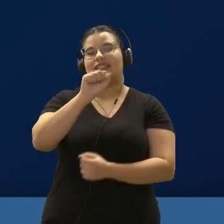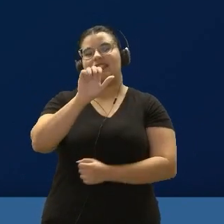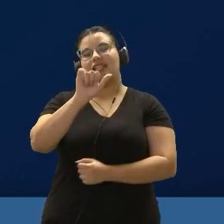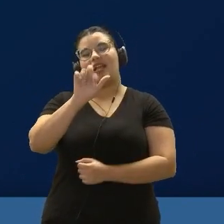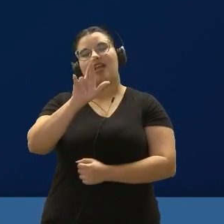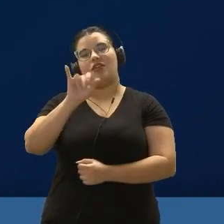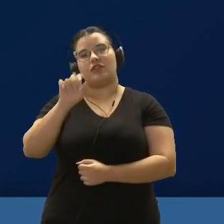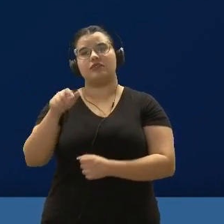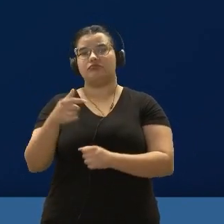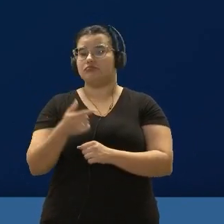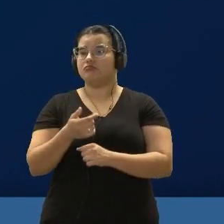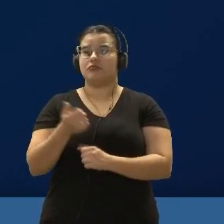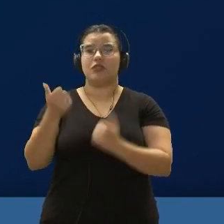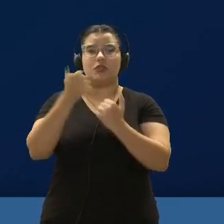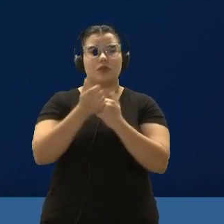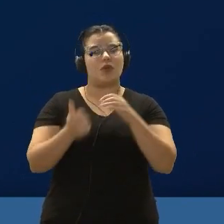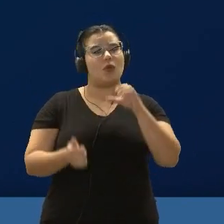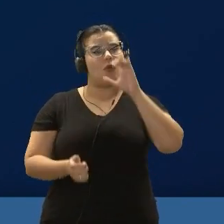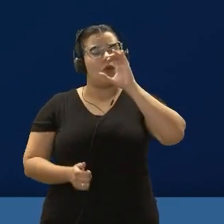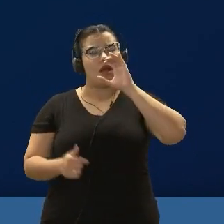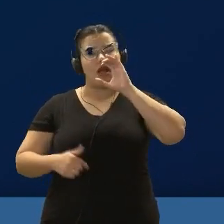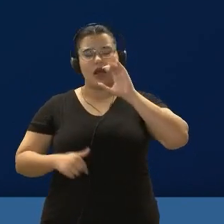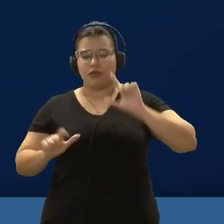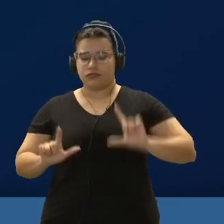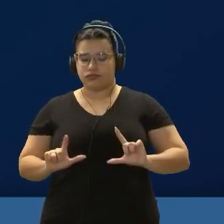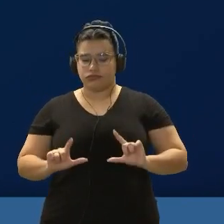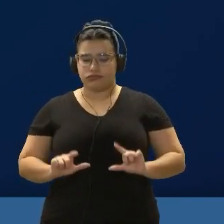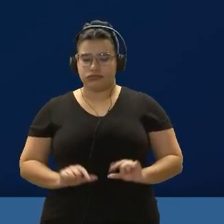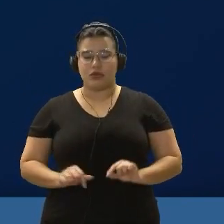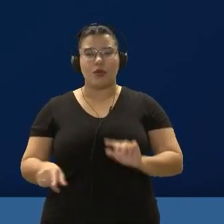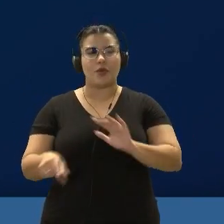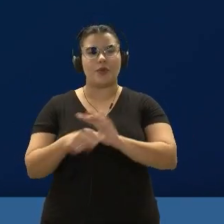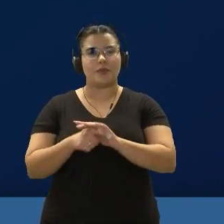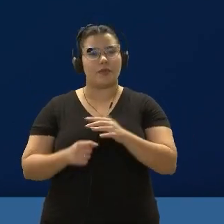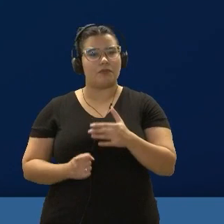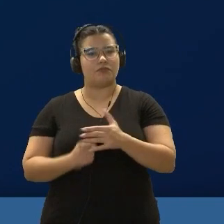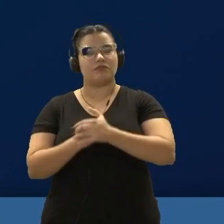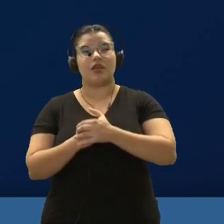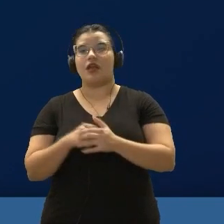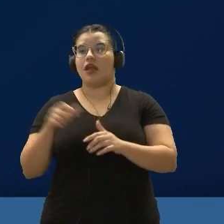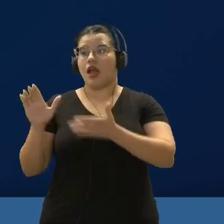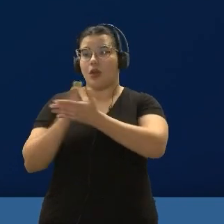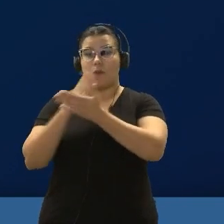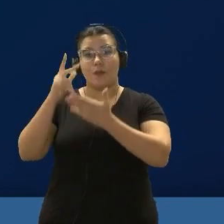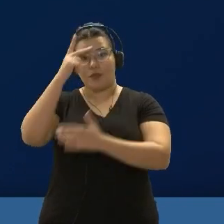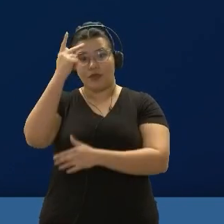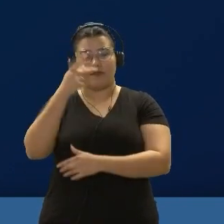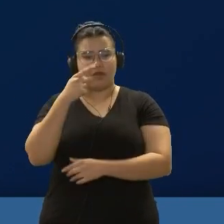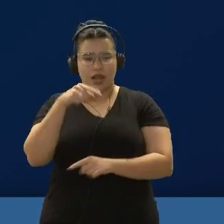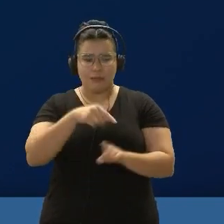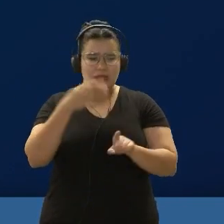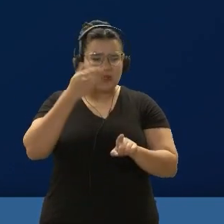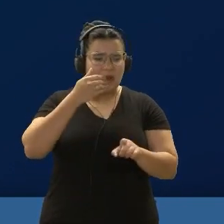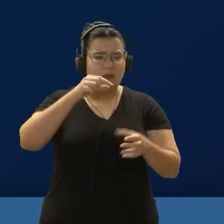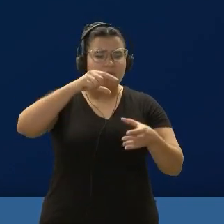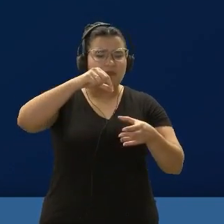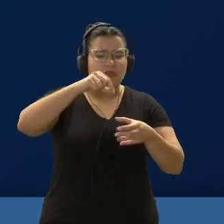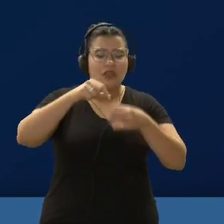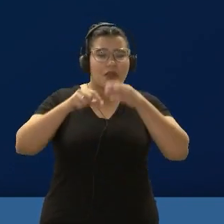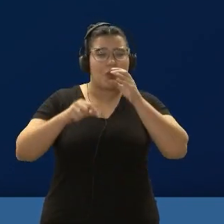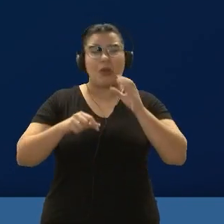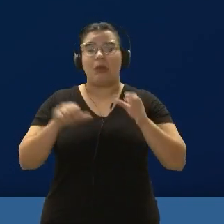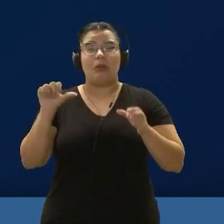é digerível e disponível com boa tolerabilidade intestinal. Muitos pacientes falam, nossa, esse adoçante é muito ruim, me dá